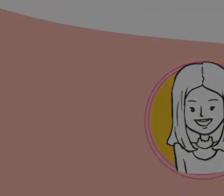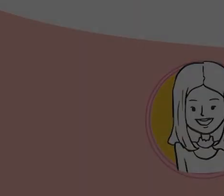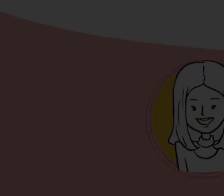descendentes de pessoas que trabalharam na empresa dele, que conheceram, descendentes, porque os que conheceram